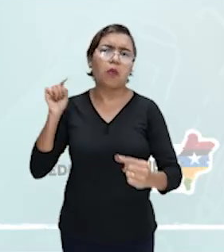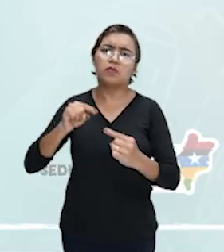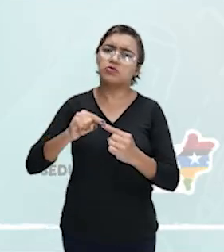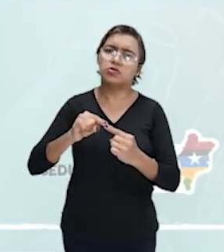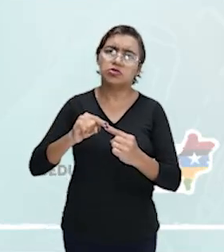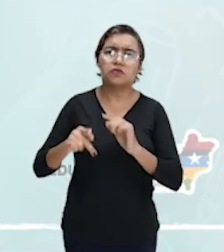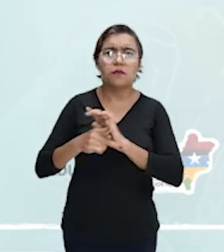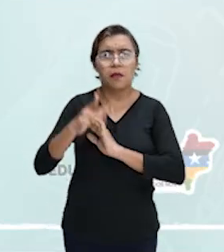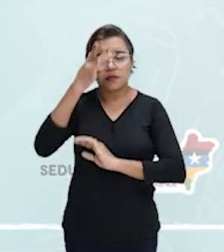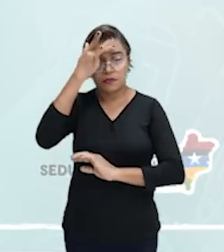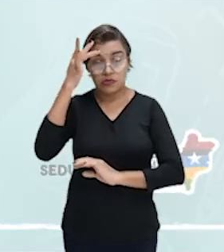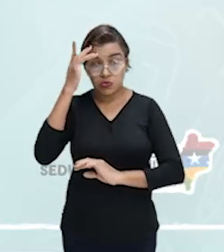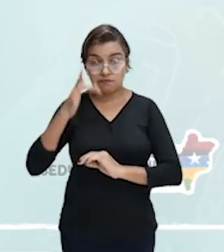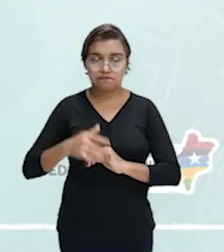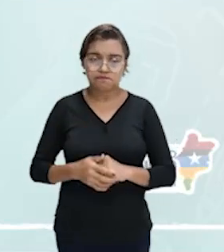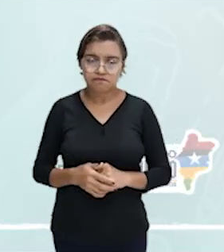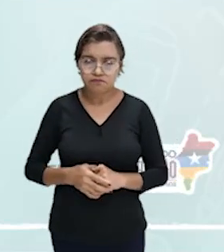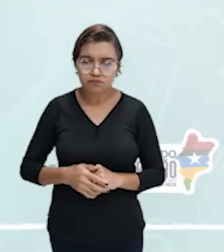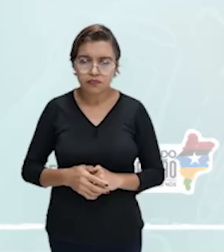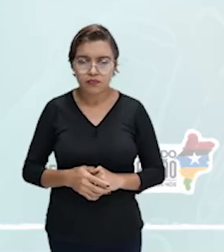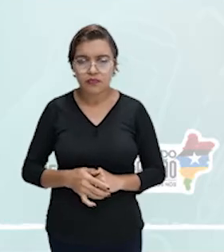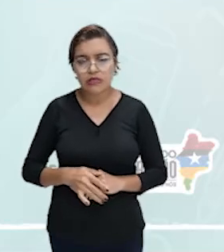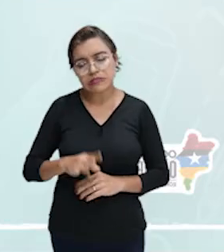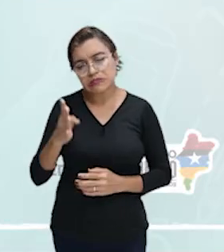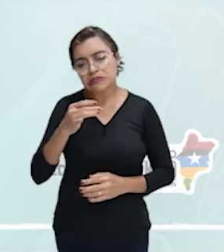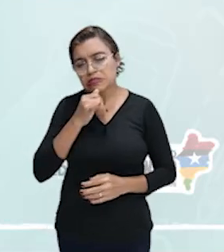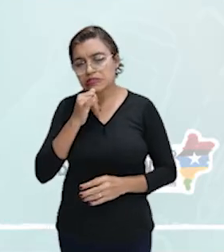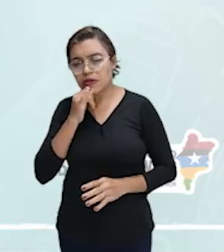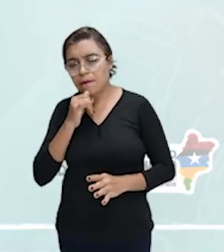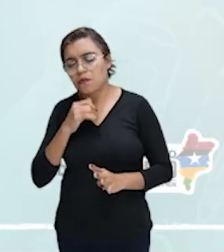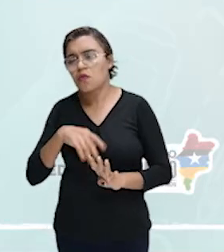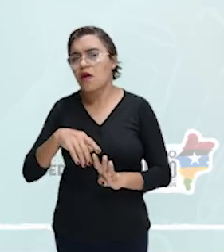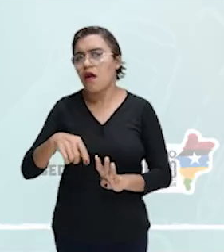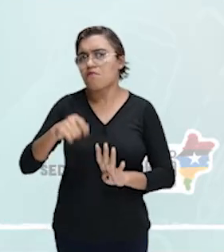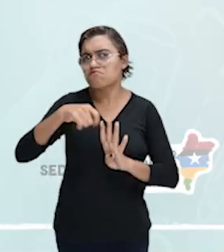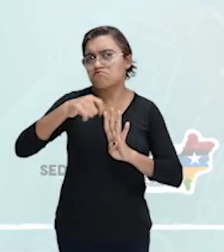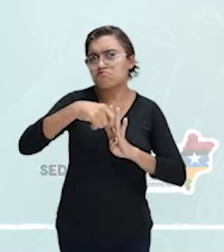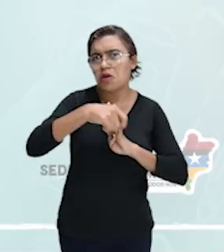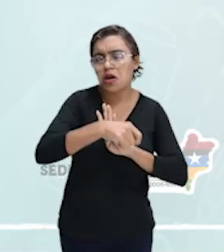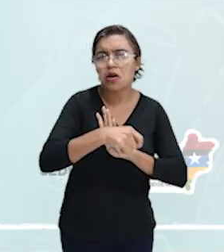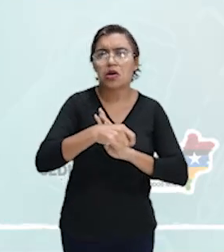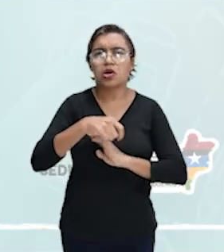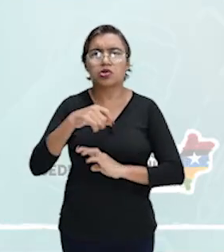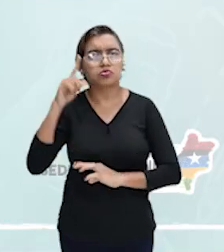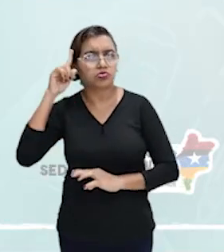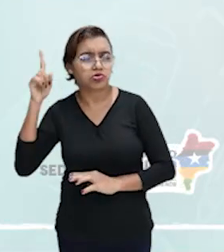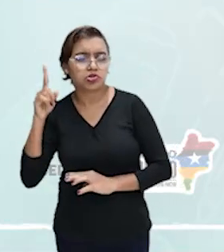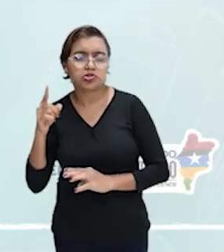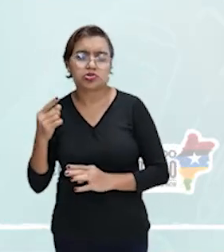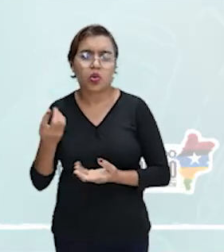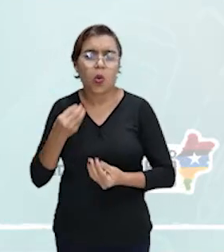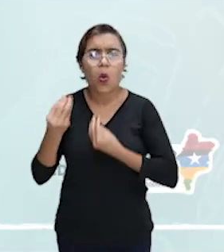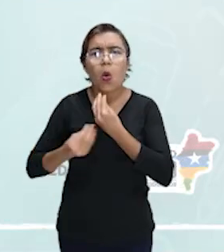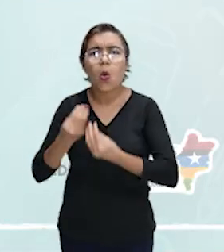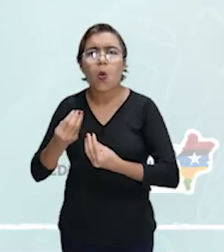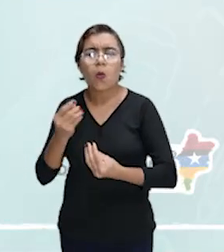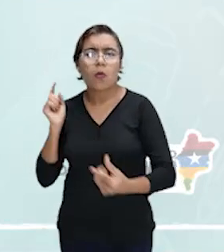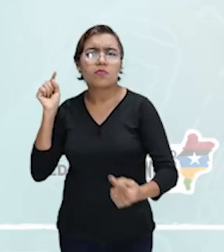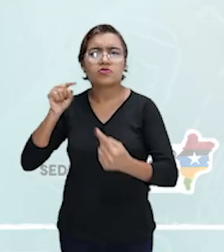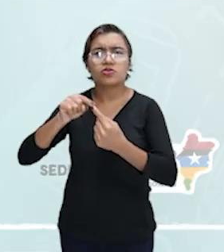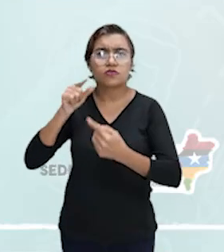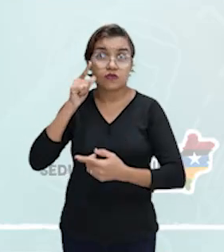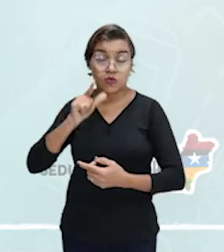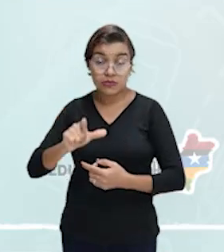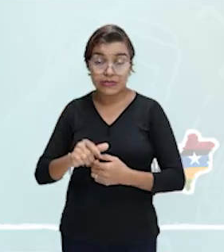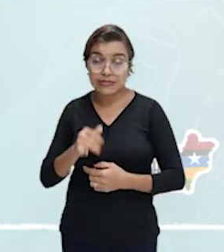objetivo do indivíduo, de acordo com o calendário competitivo ou período proposto para alcançar o objetivo geral.